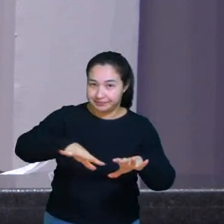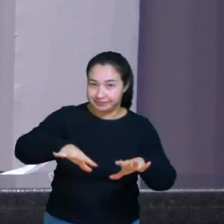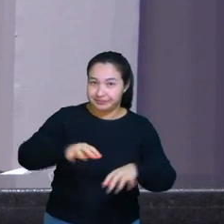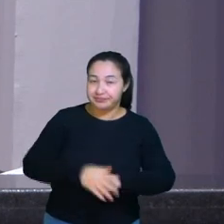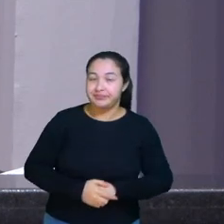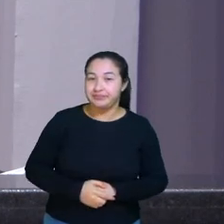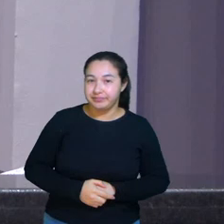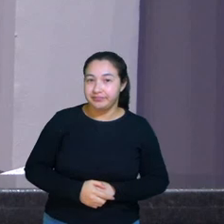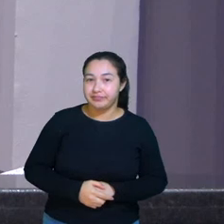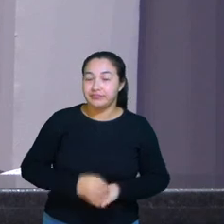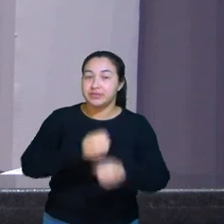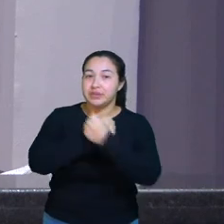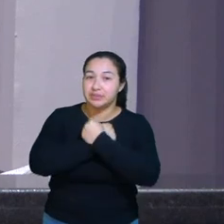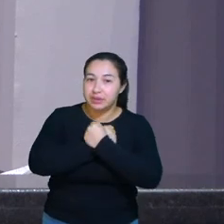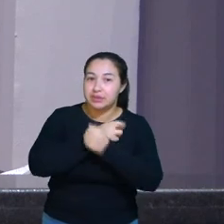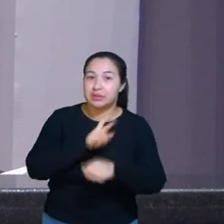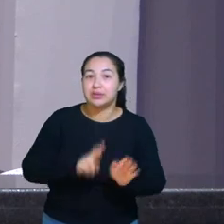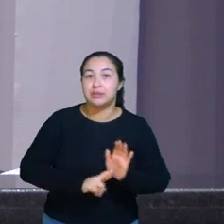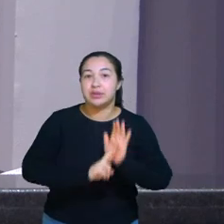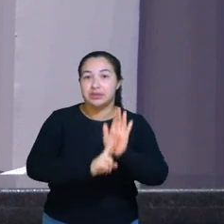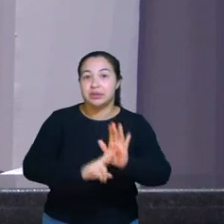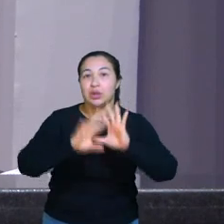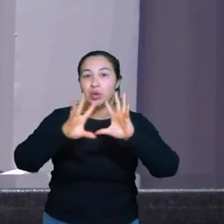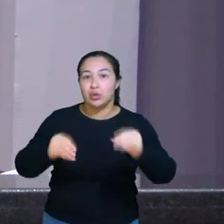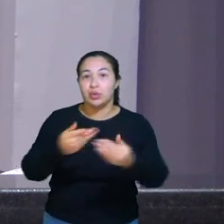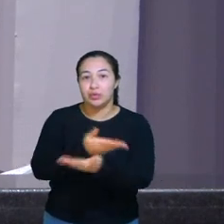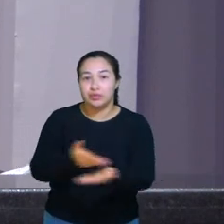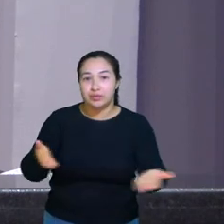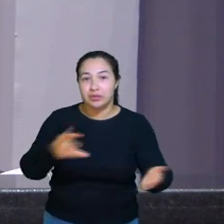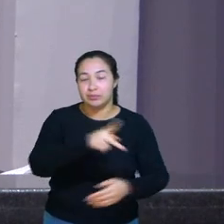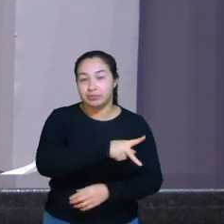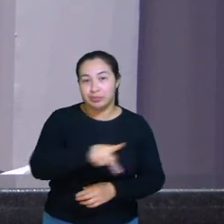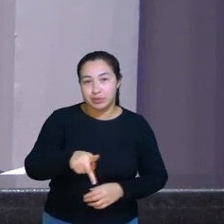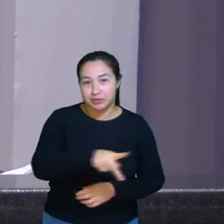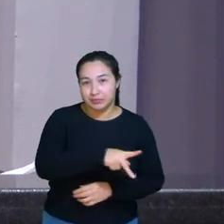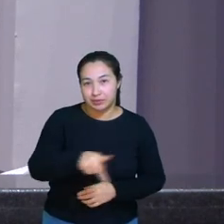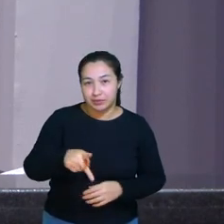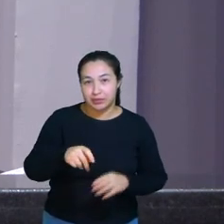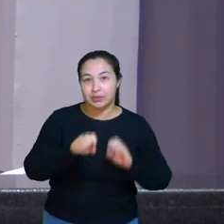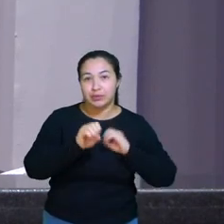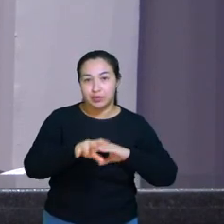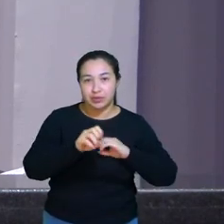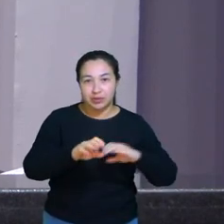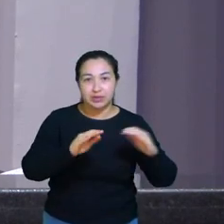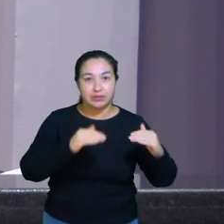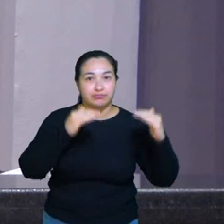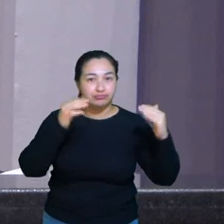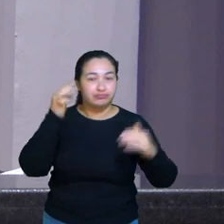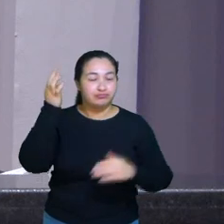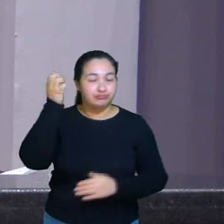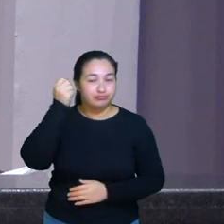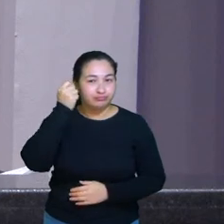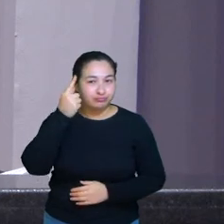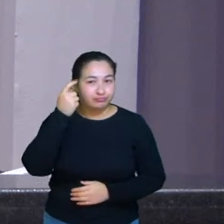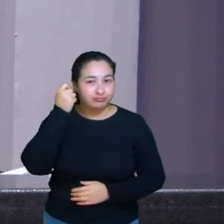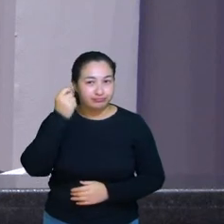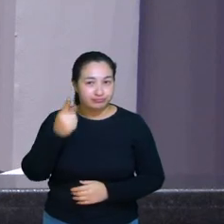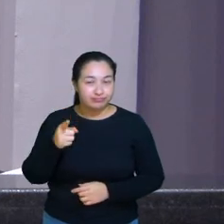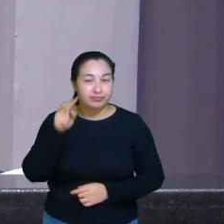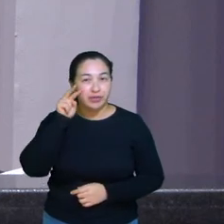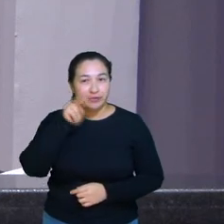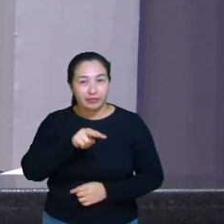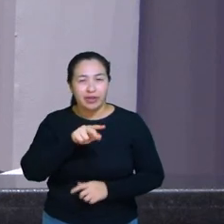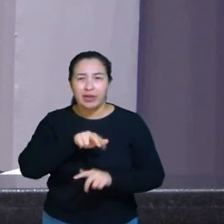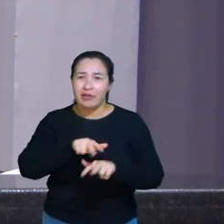Quero trazer meu abraço representando todosos professores da educação base da educação superior foi uma alegria ver aqui o Professor Arnaldo